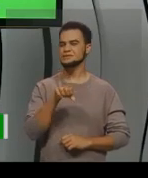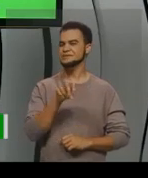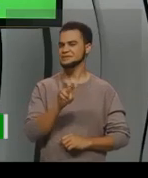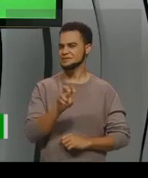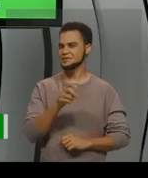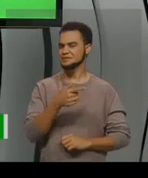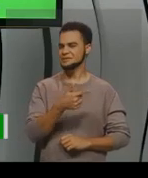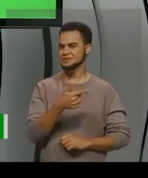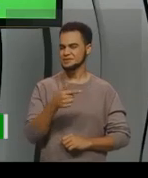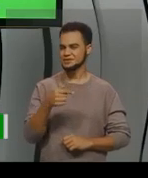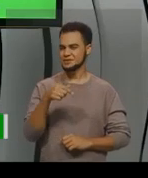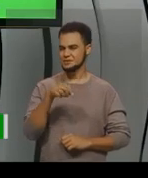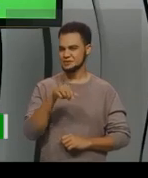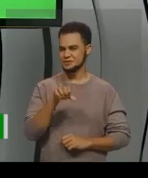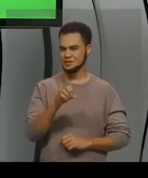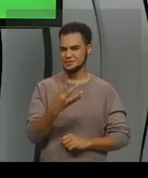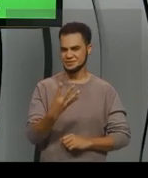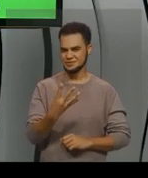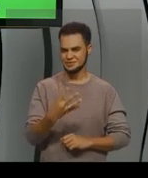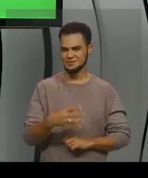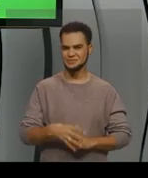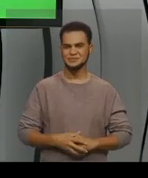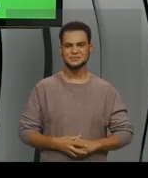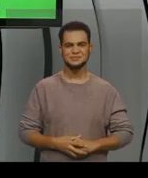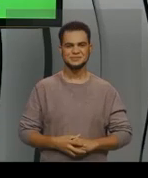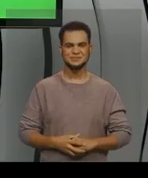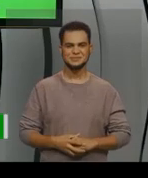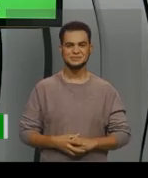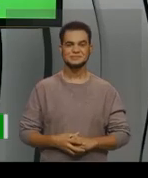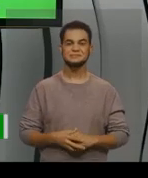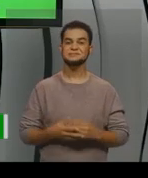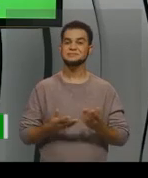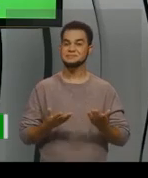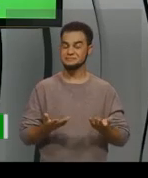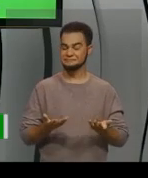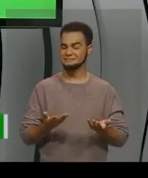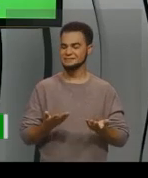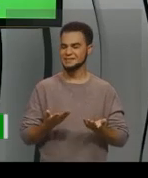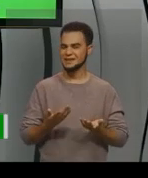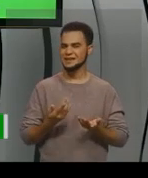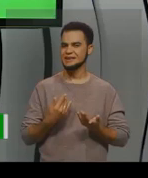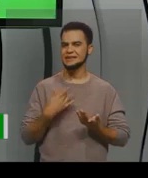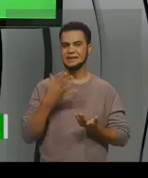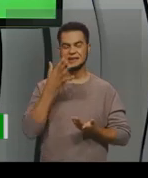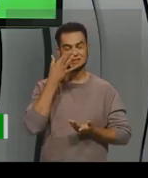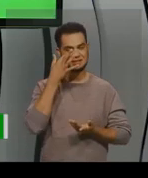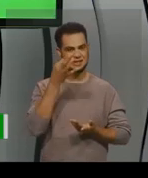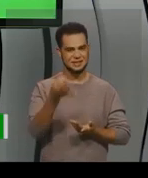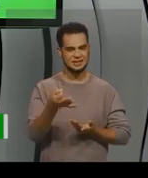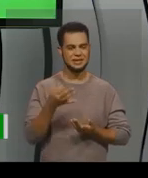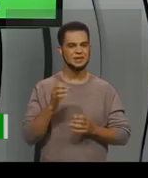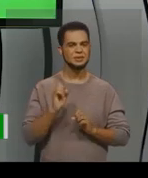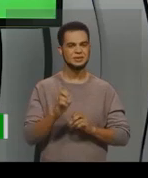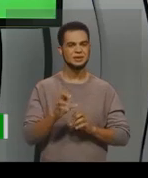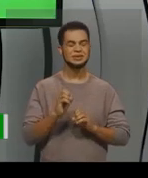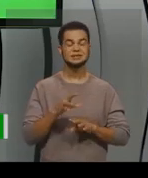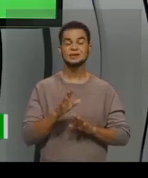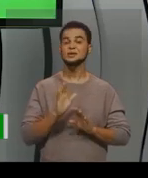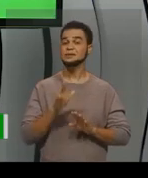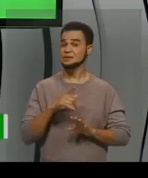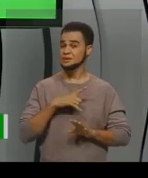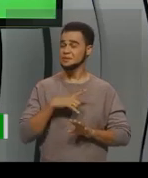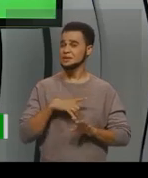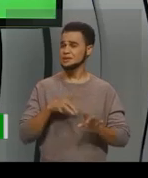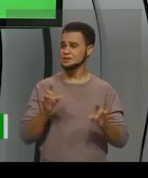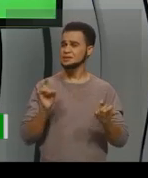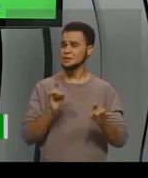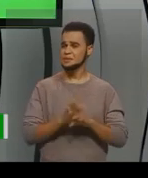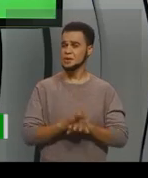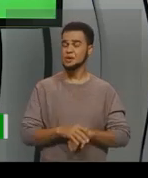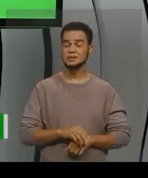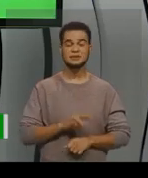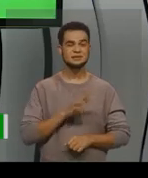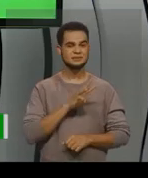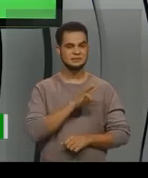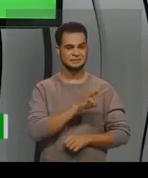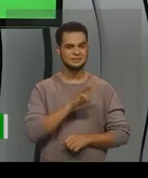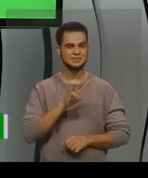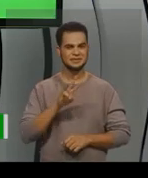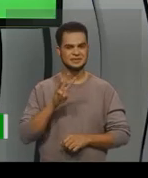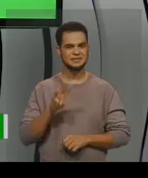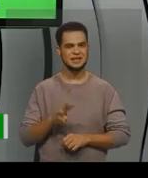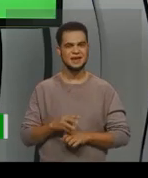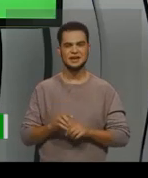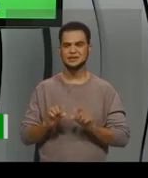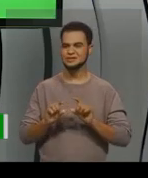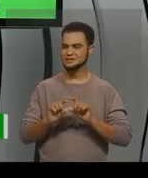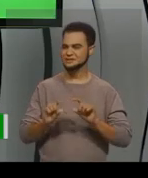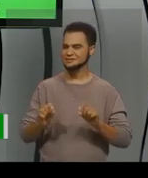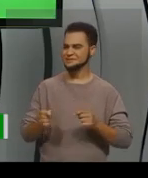98295 2794. Lembrando que a programação completa do Se Liga na Educação está no nosso site, no endereço que está aparecendo na sua